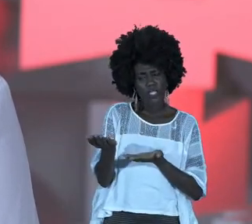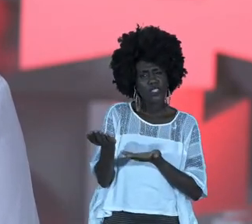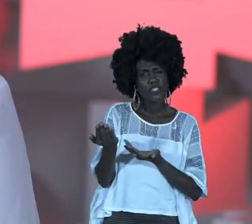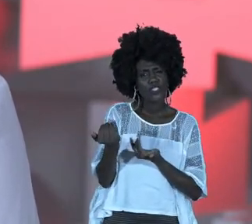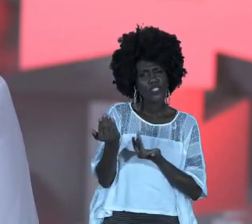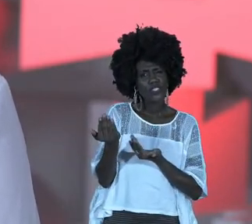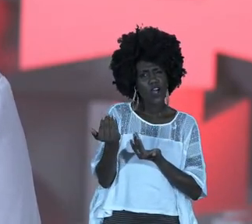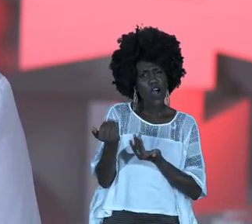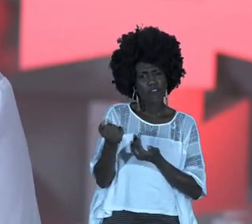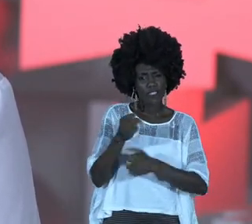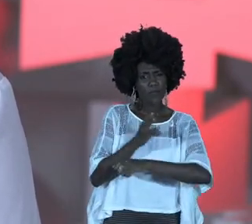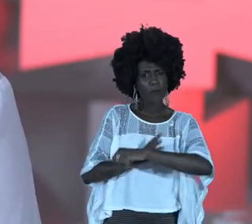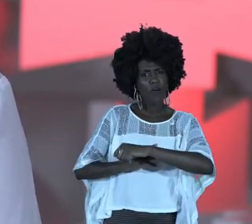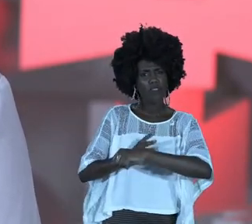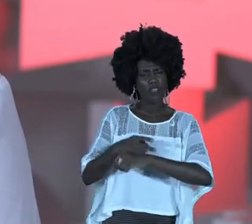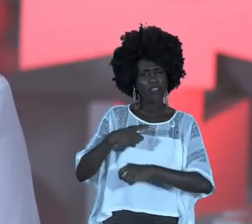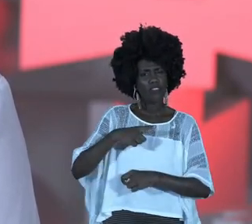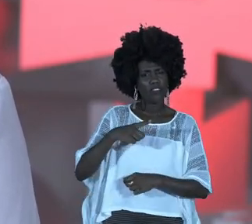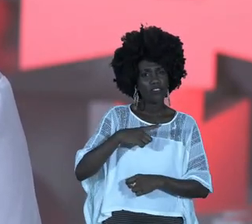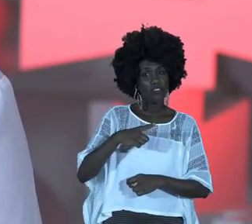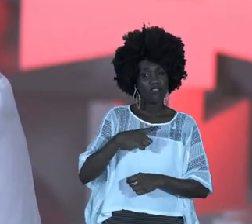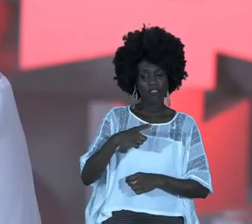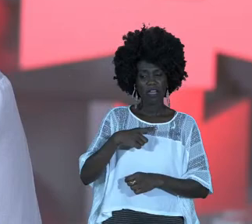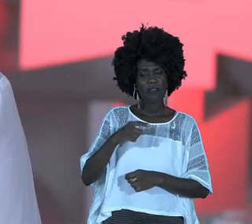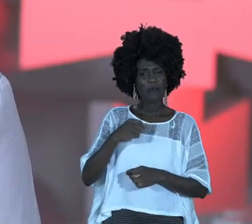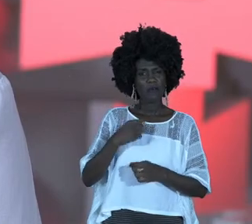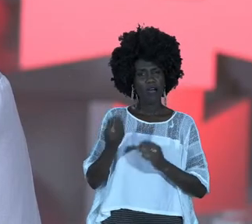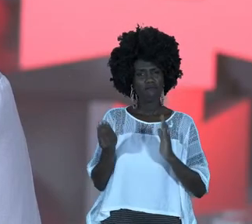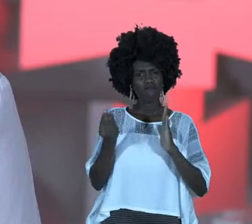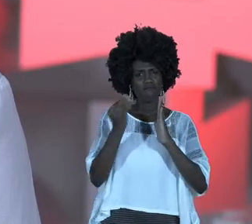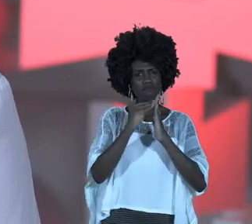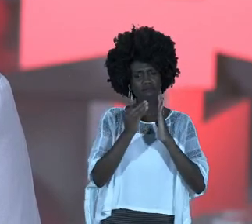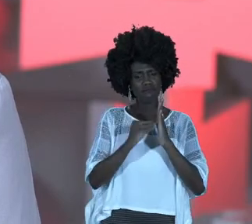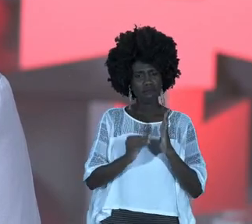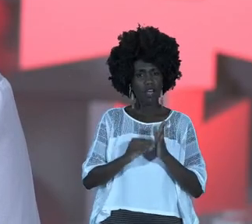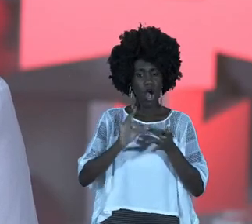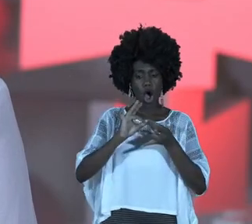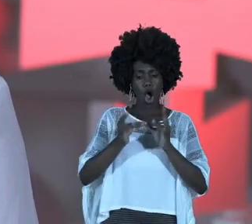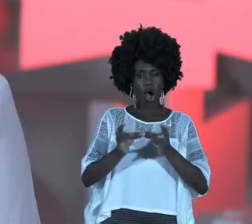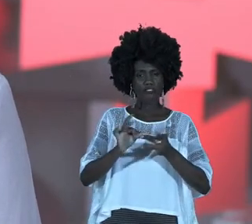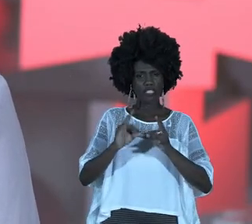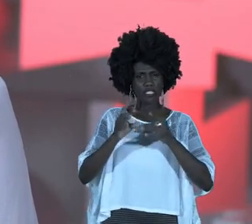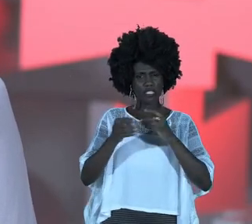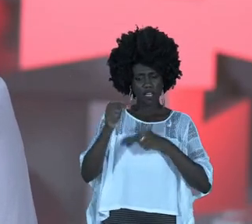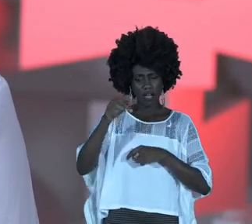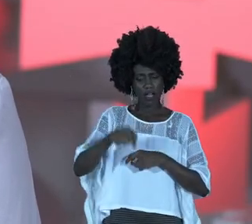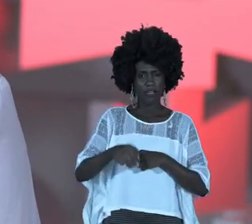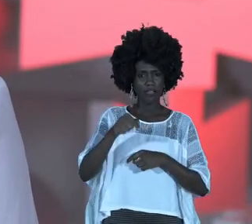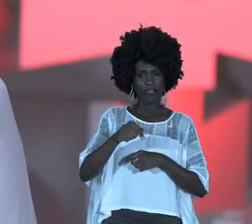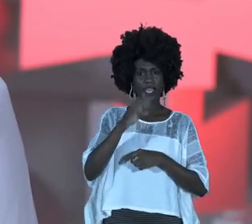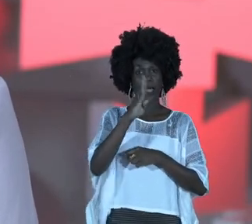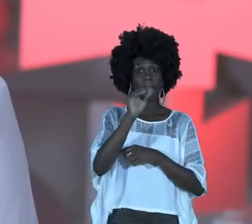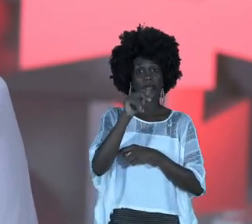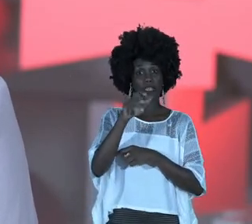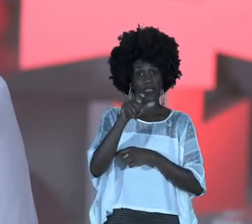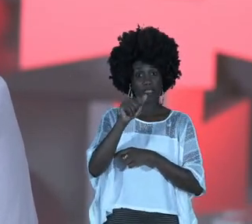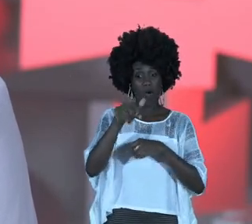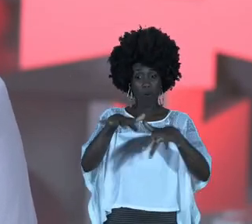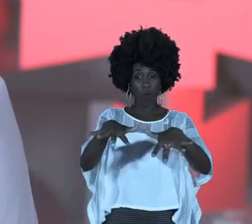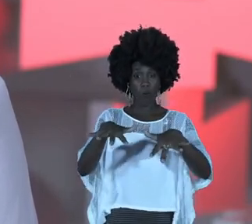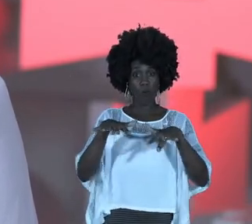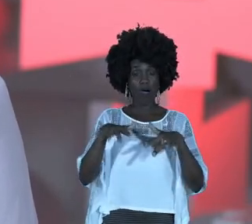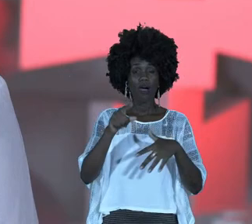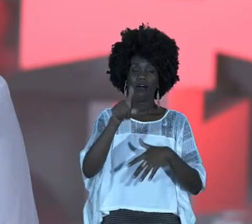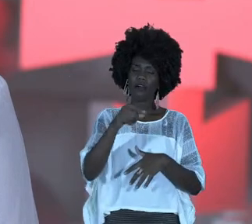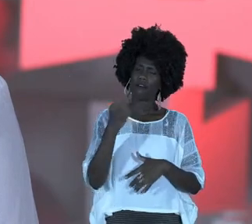artistas modernos tiveram para implementar as oficinas, para fazer as bienais. E isso é uma